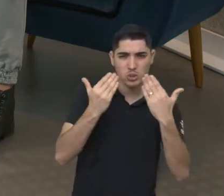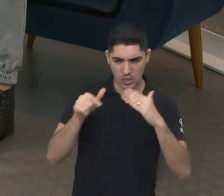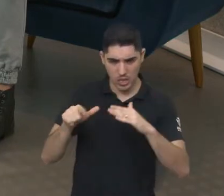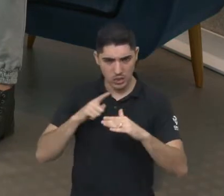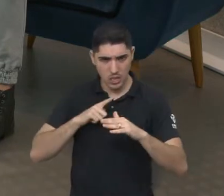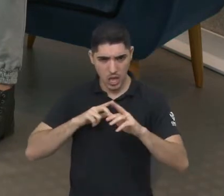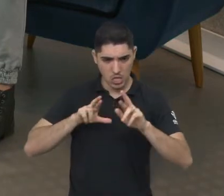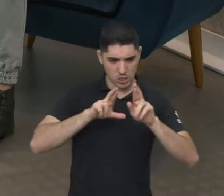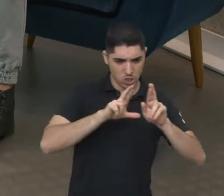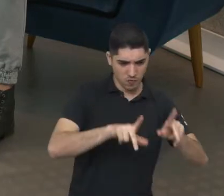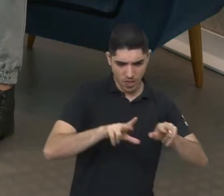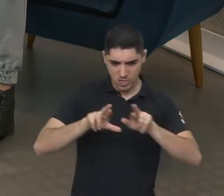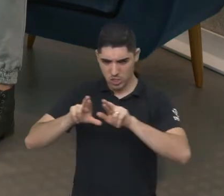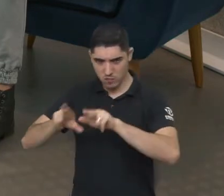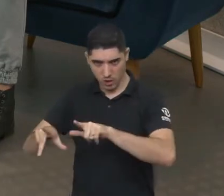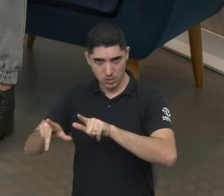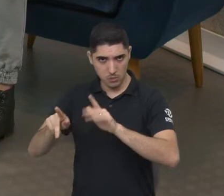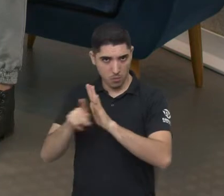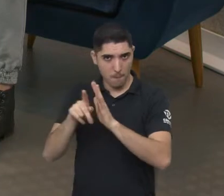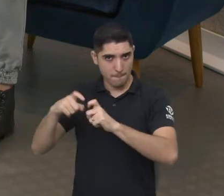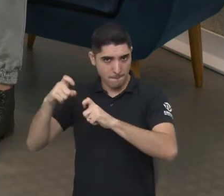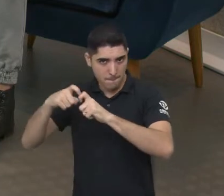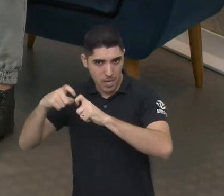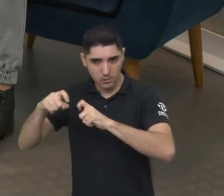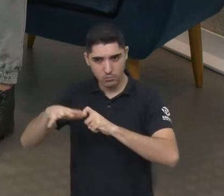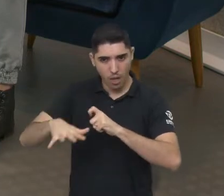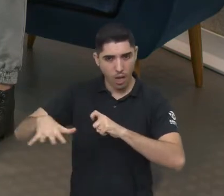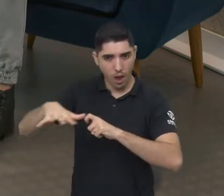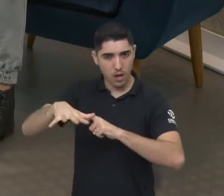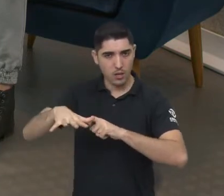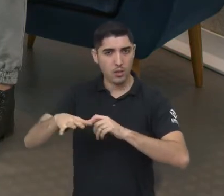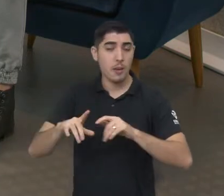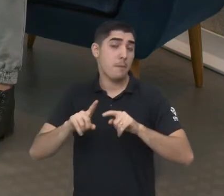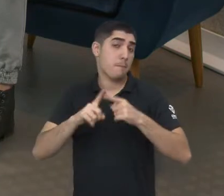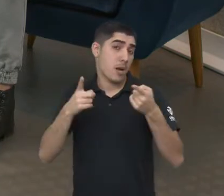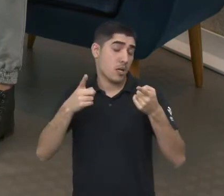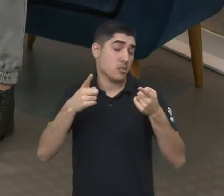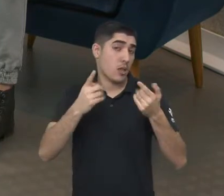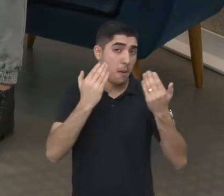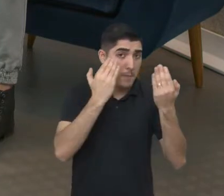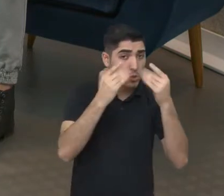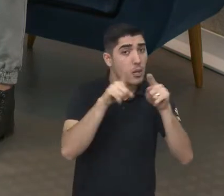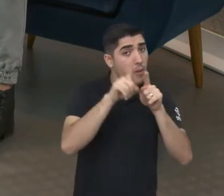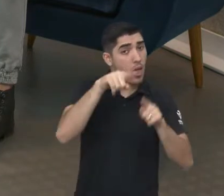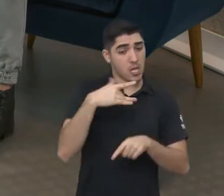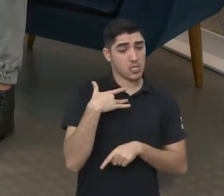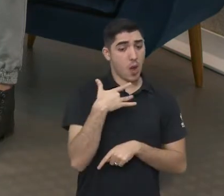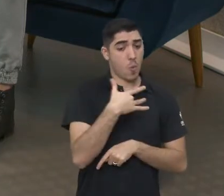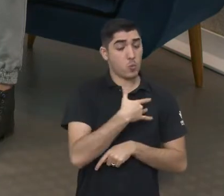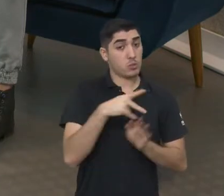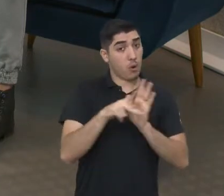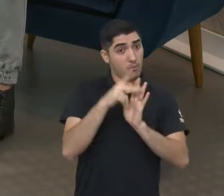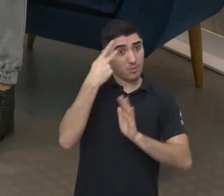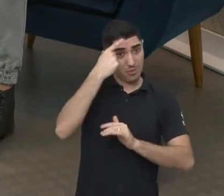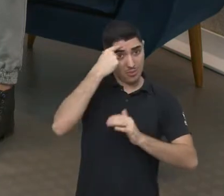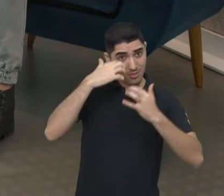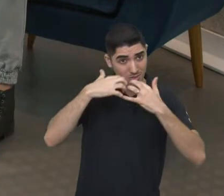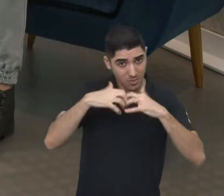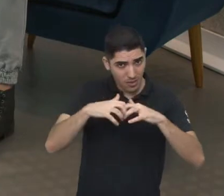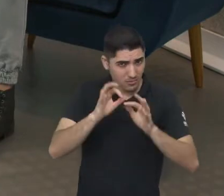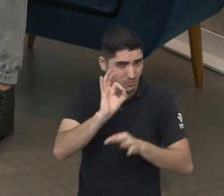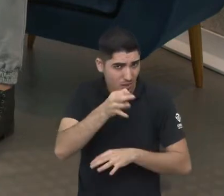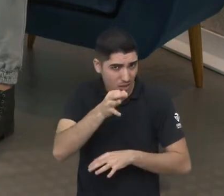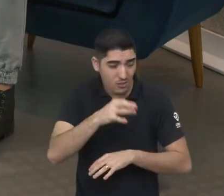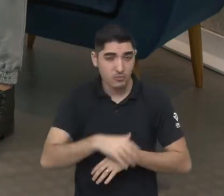ela diferencia um pouco, né, da medicina, mas ela também é uma saúde mental, não é isso? Sim,